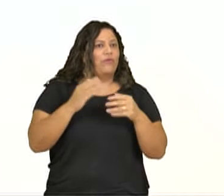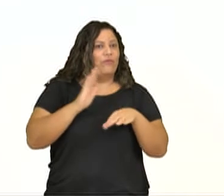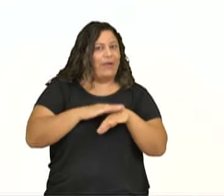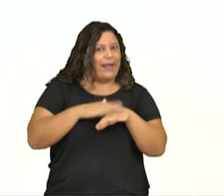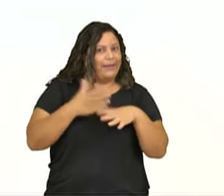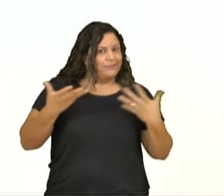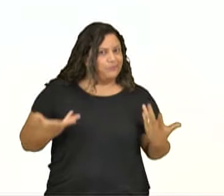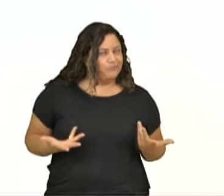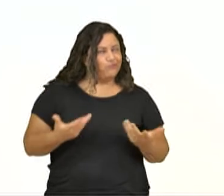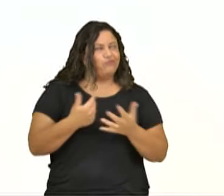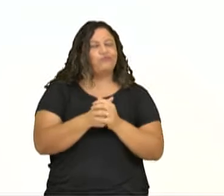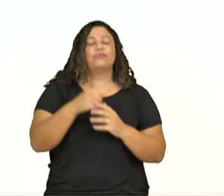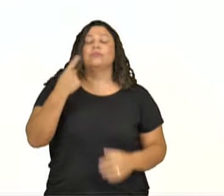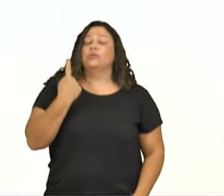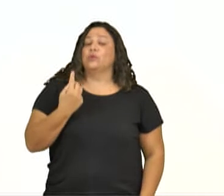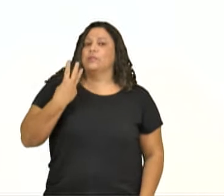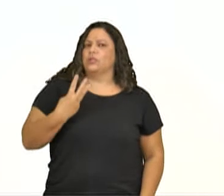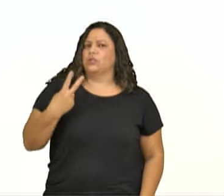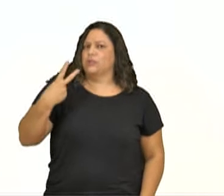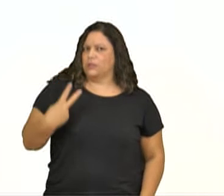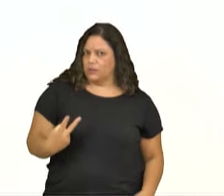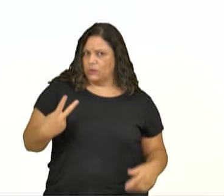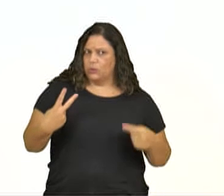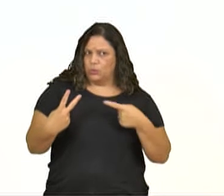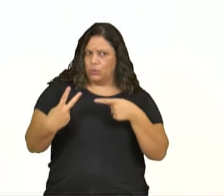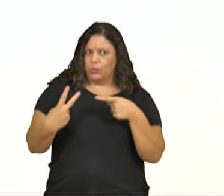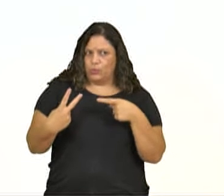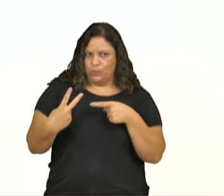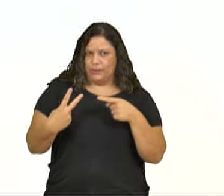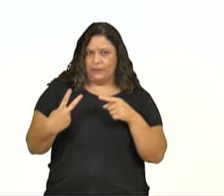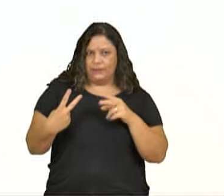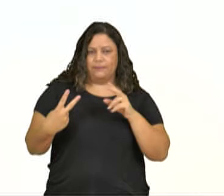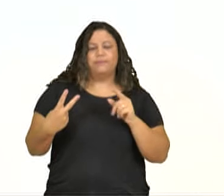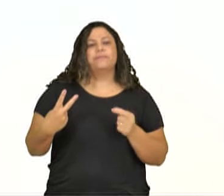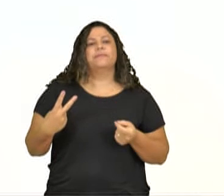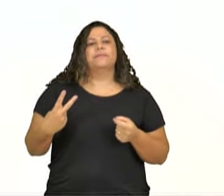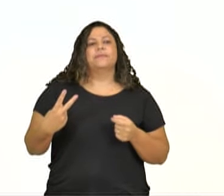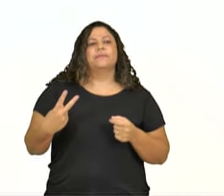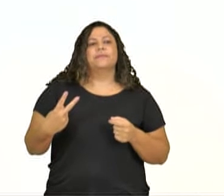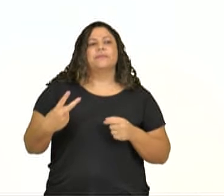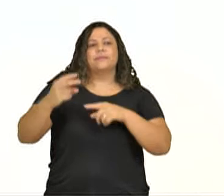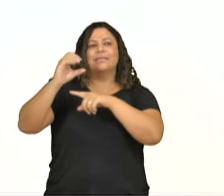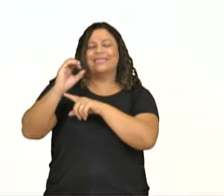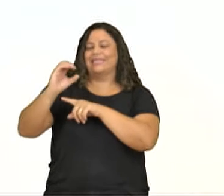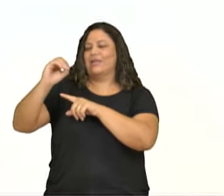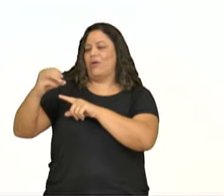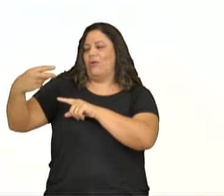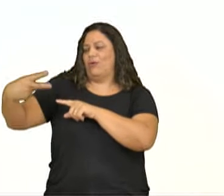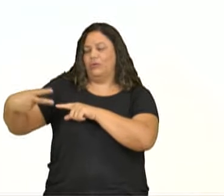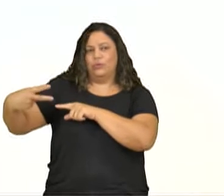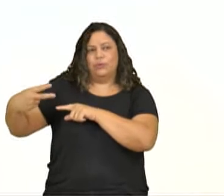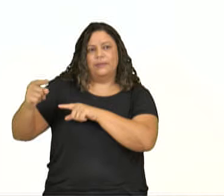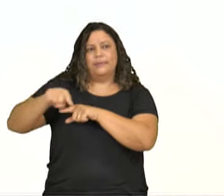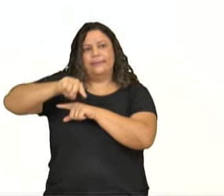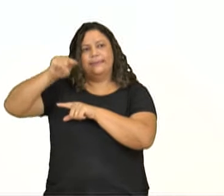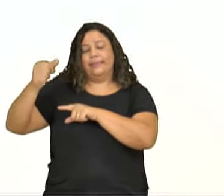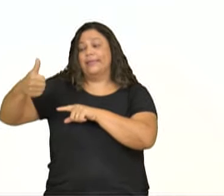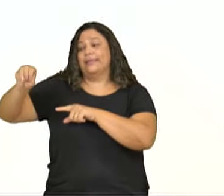nós calculamos, tá? 132 gramas de CO2, ele me dá 100% da